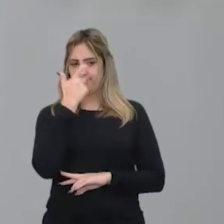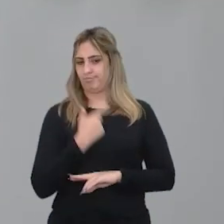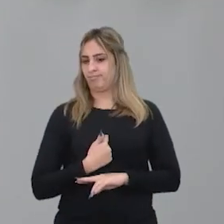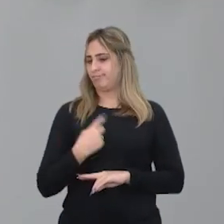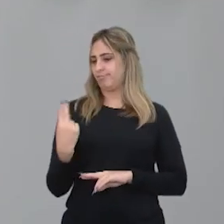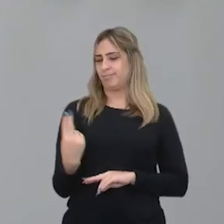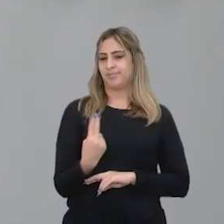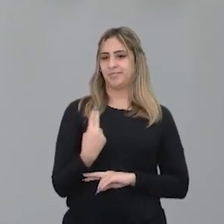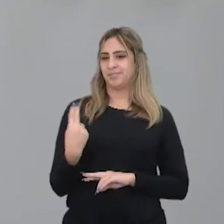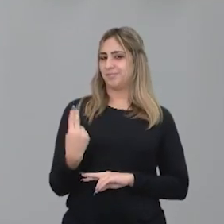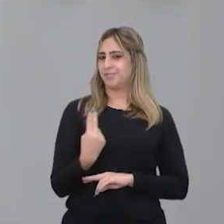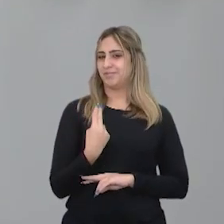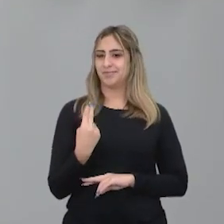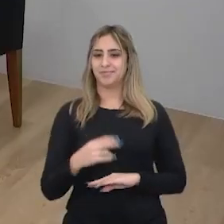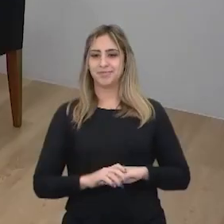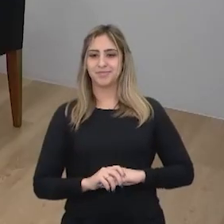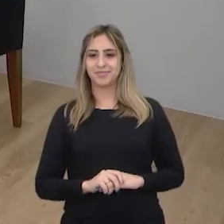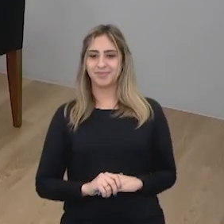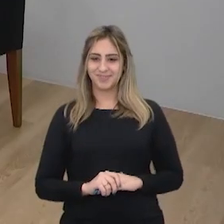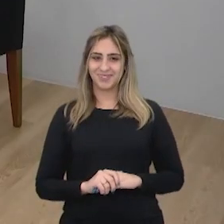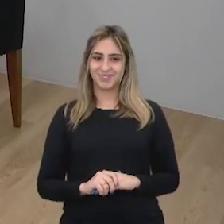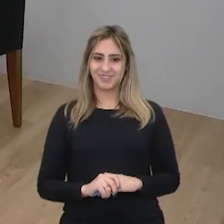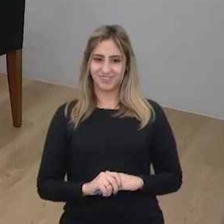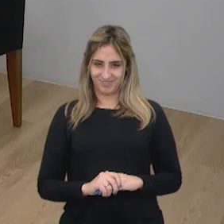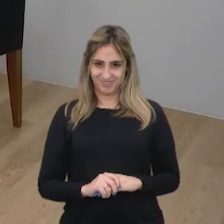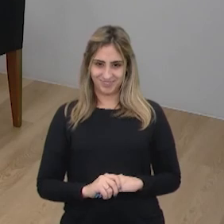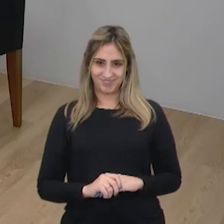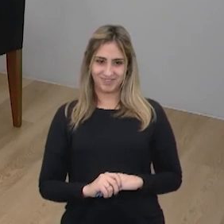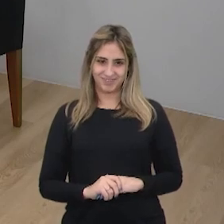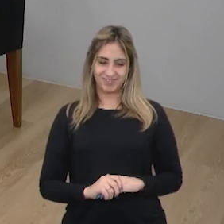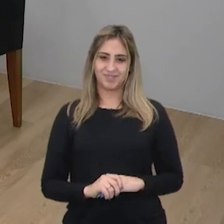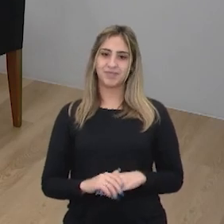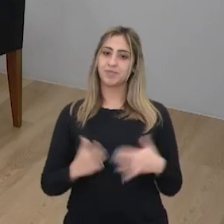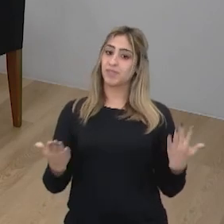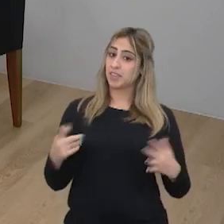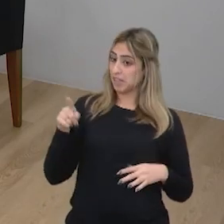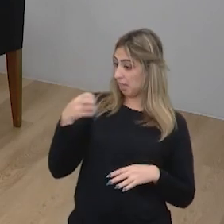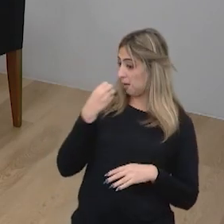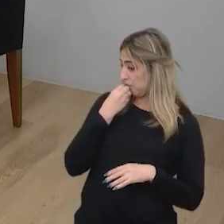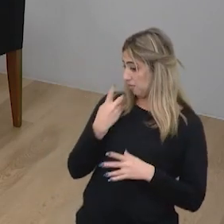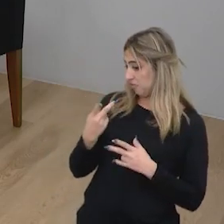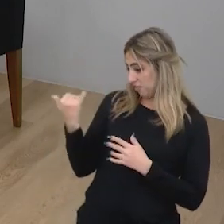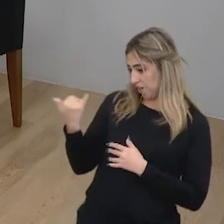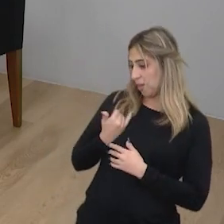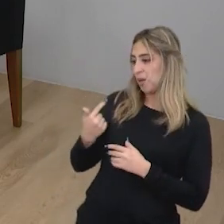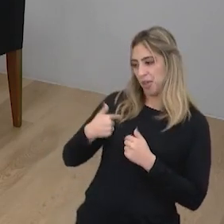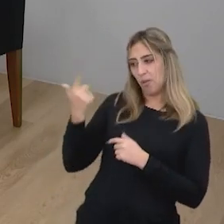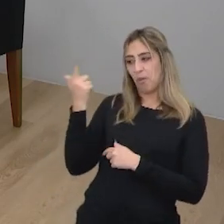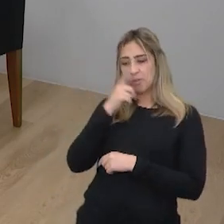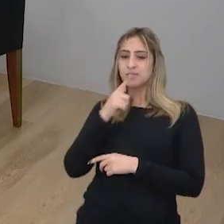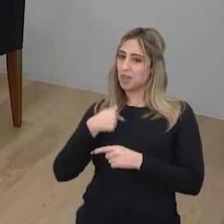gente. É sim. Ah, bom, se ela falou, então eu acredito.